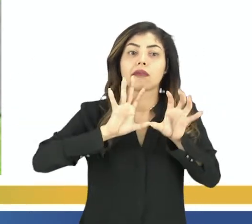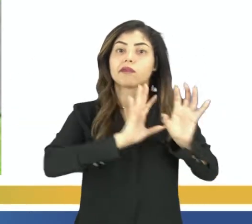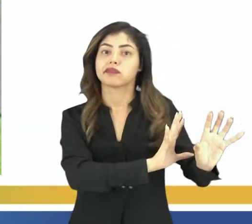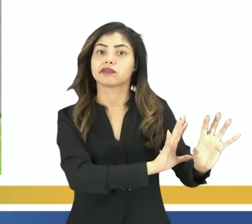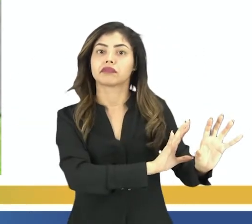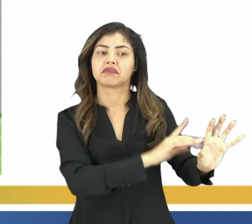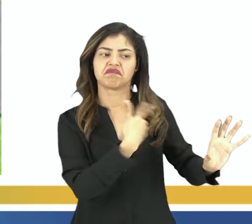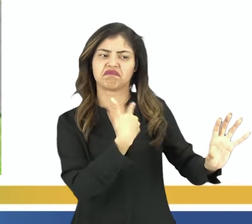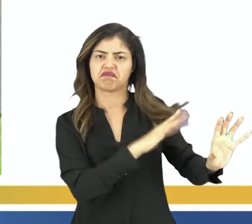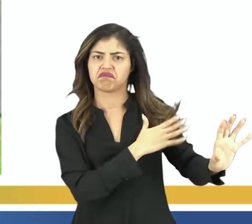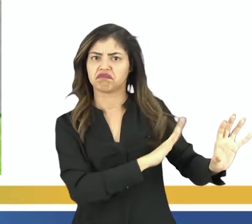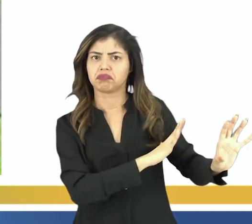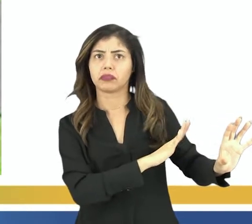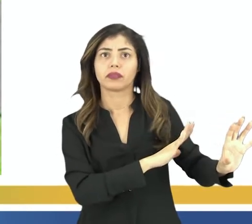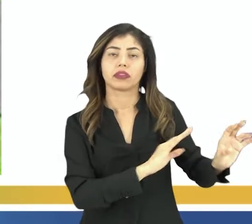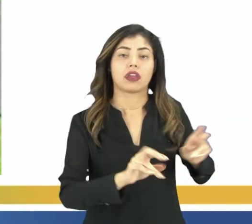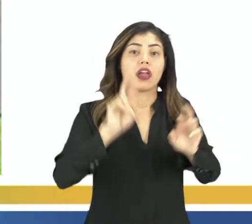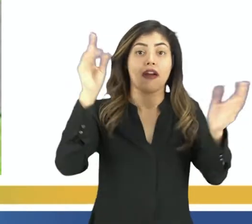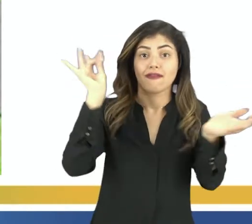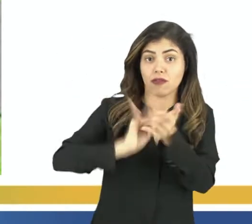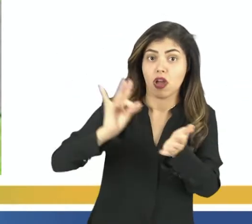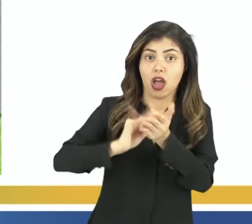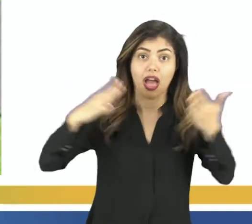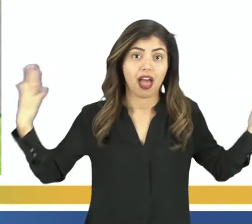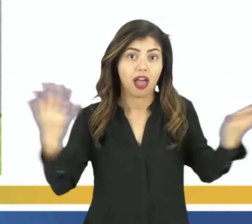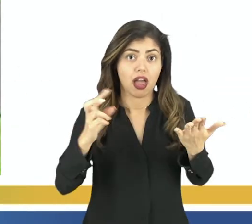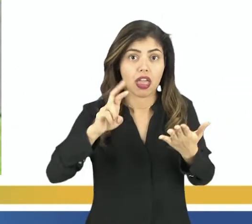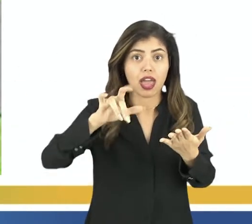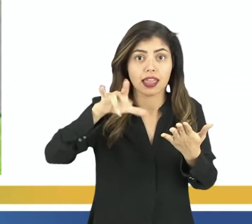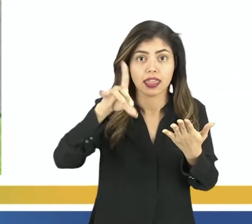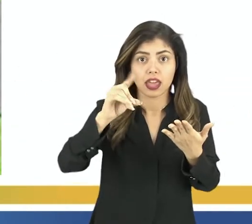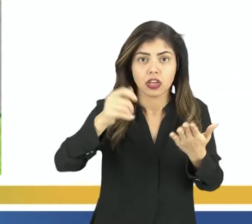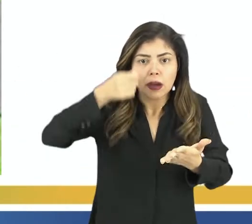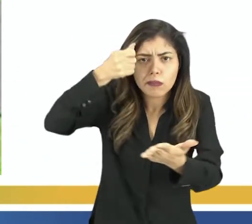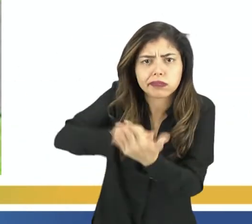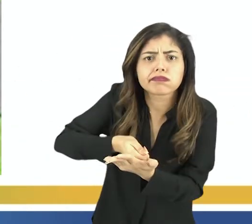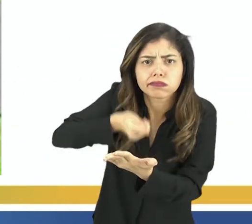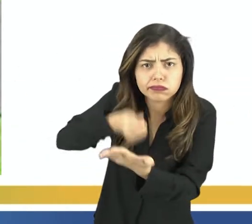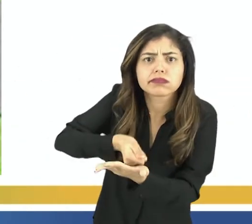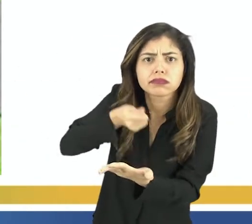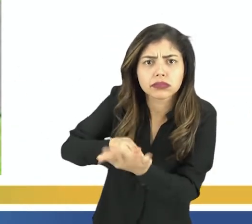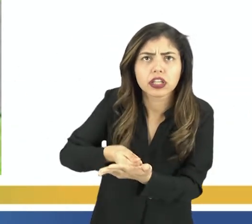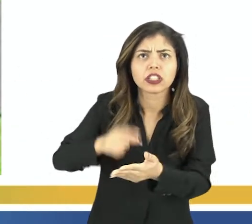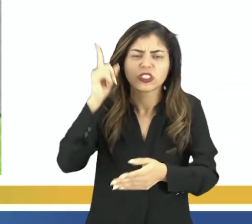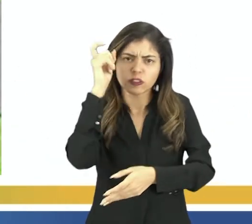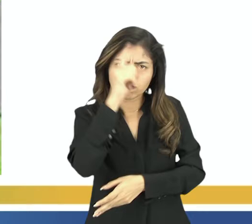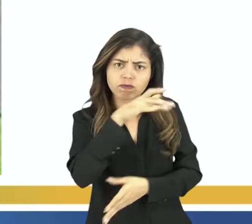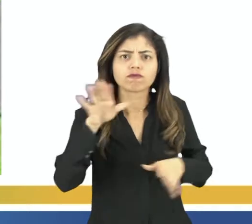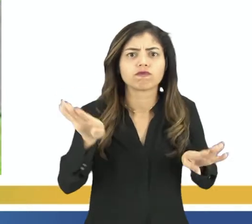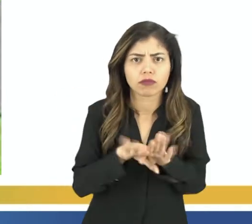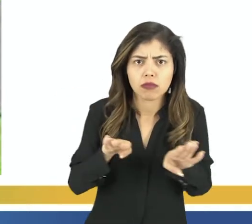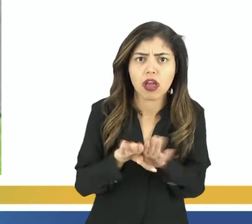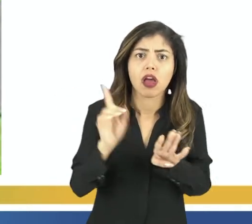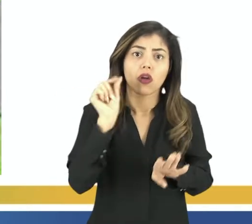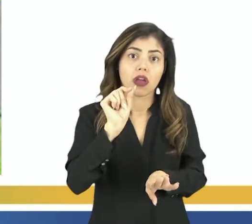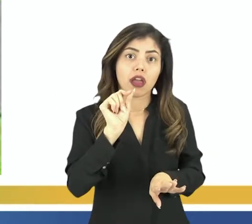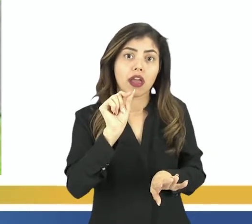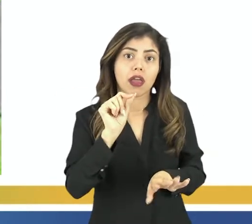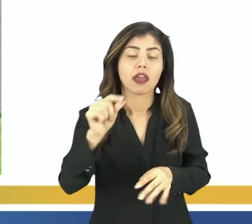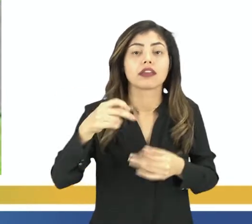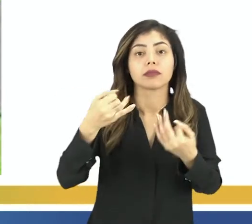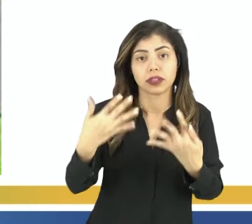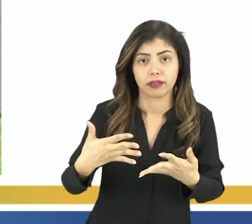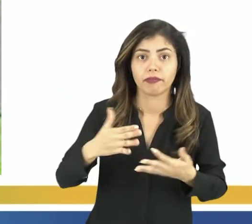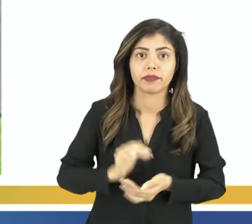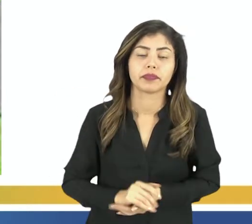segundo plano e a realidade é muito mais dura e muito mais cruel do que aquilo que nós